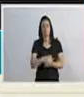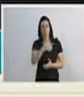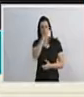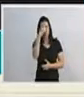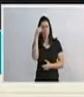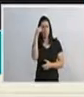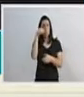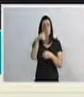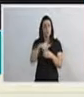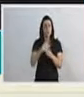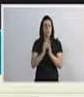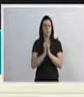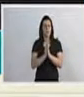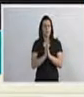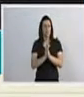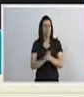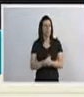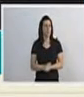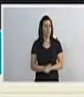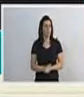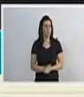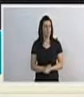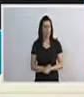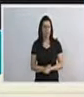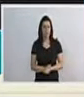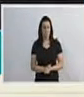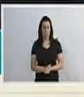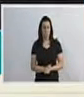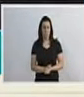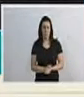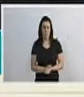Marcos da Rosa, seu voto por gentileza.